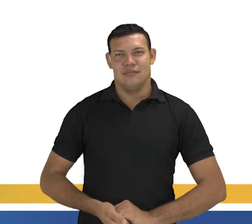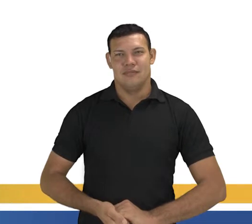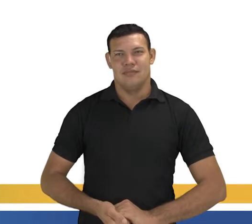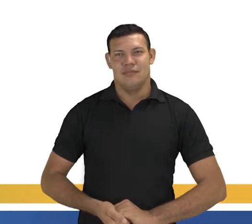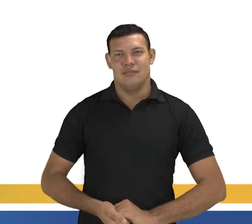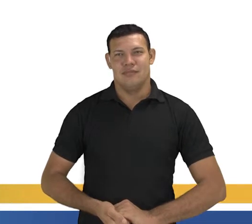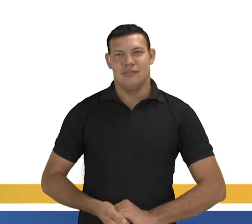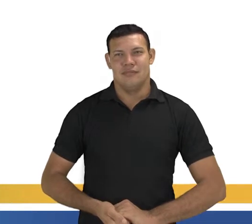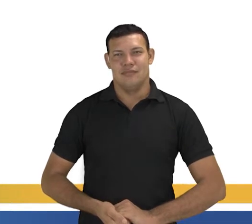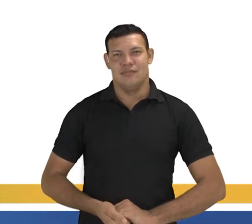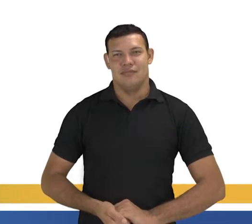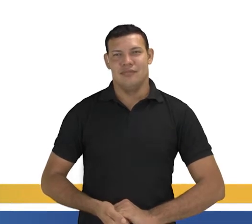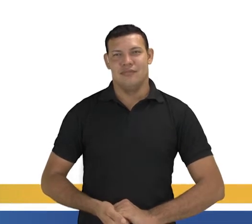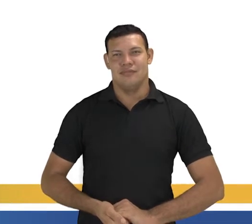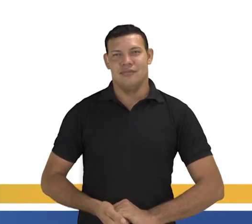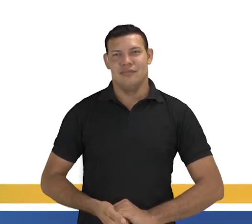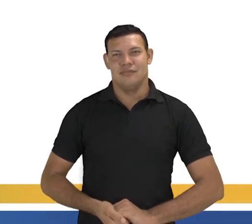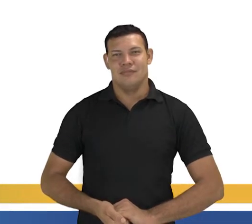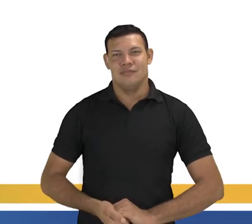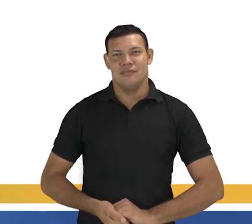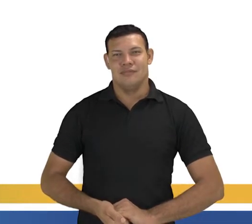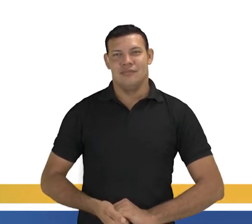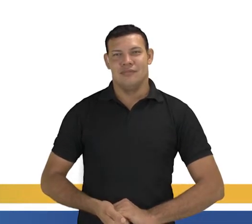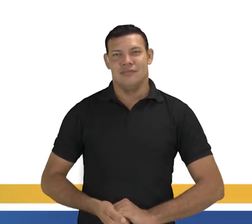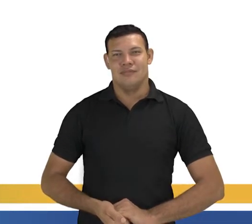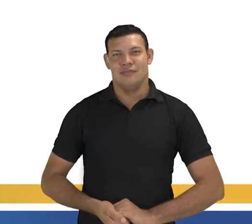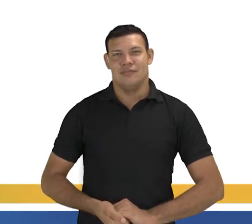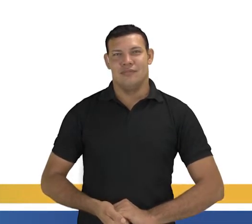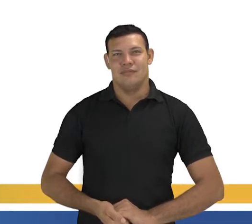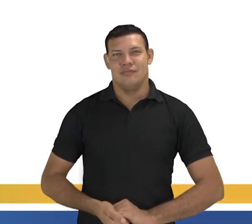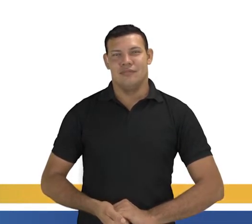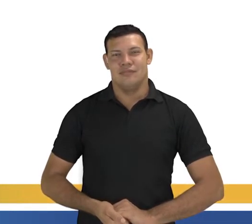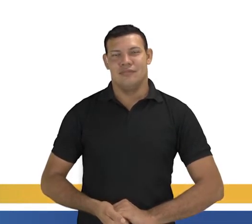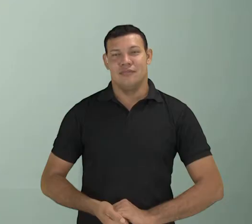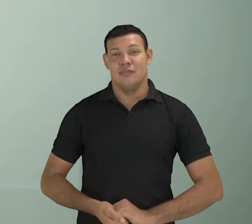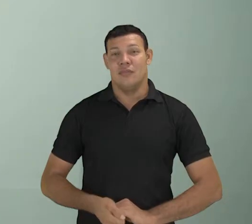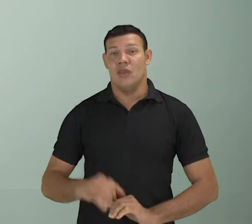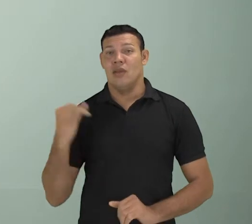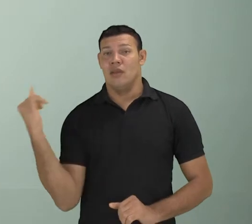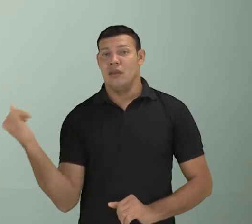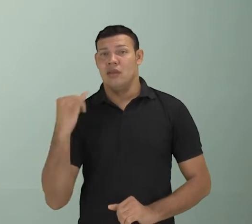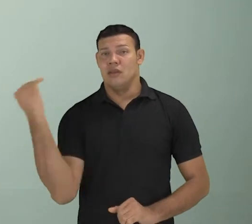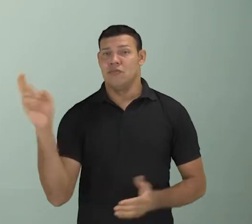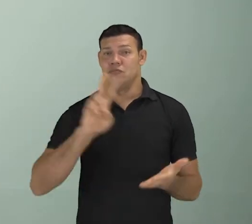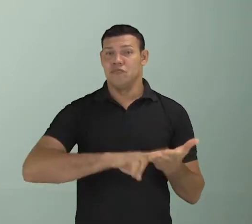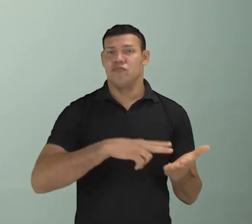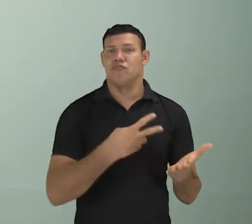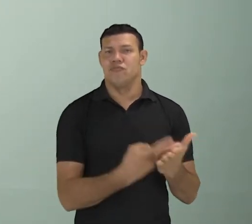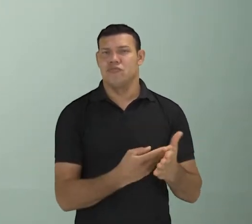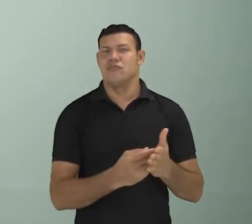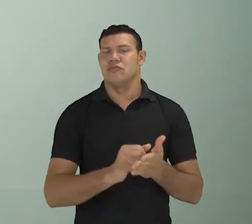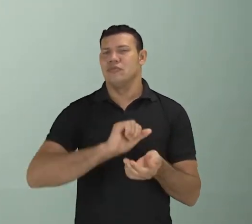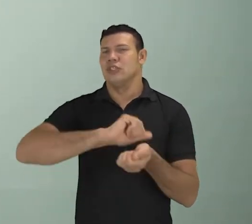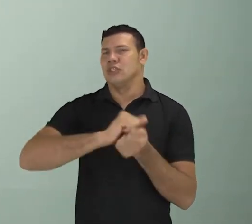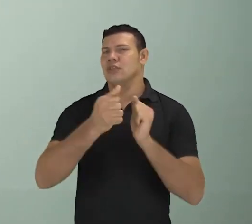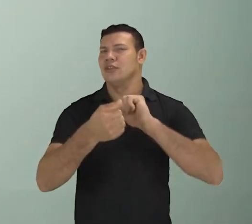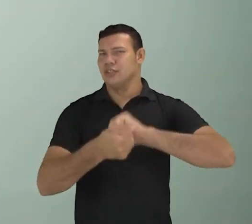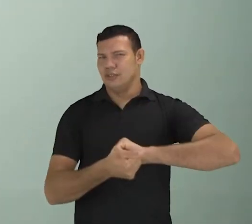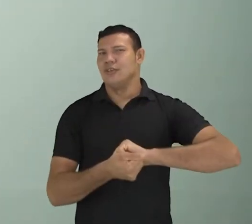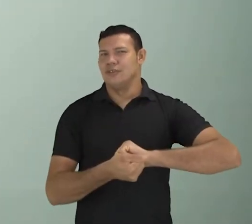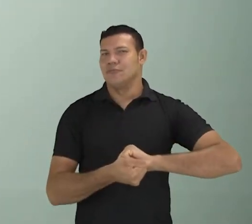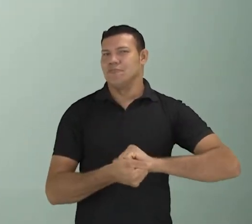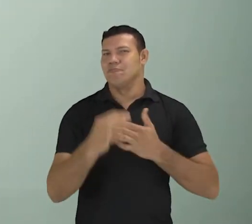30 seconds. Então, é importante que nós lembremos que toda tradução ela é uma adaptação. Nós vamos adaptar aqui um pouquinho